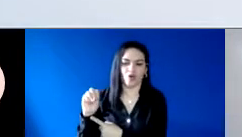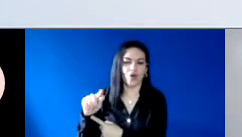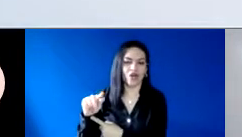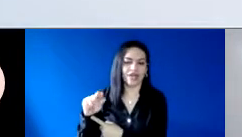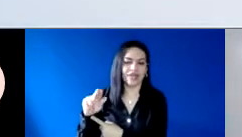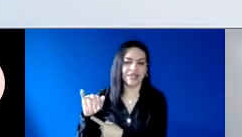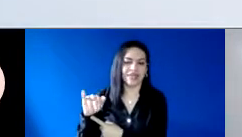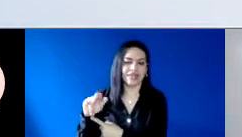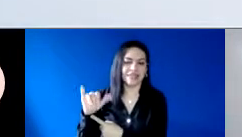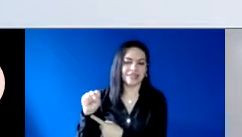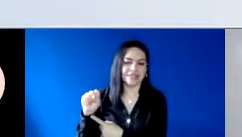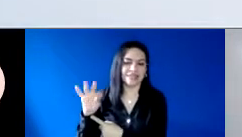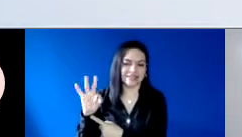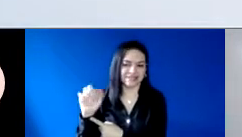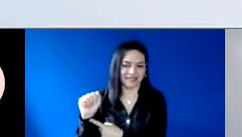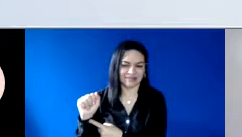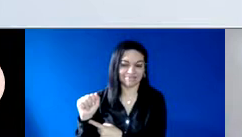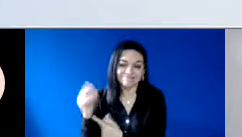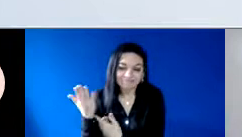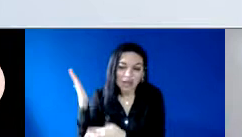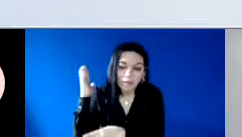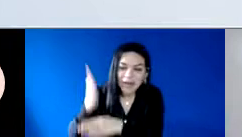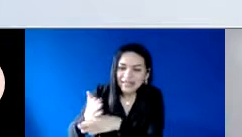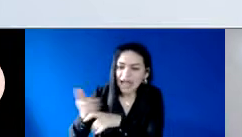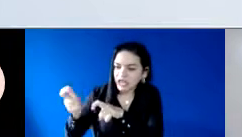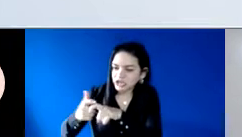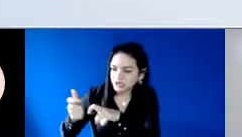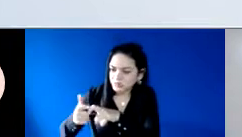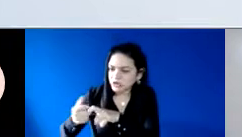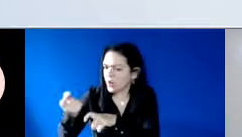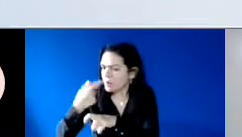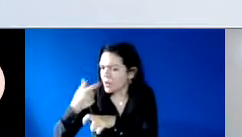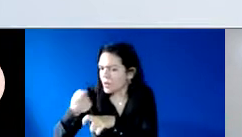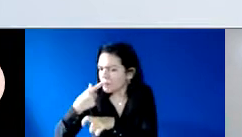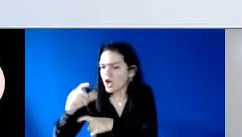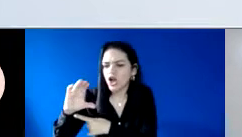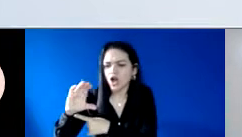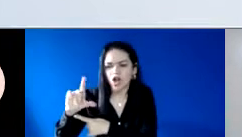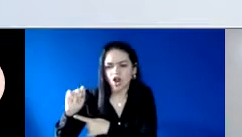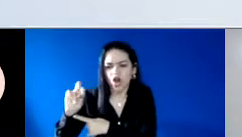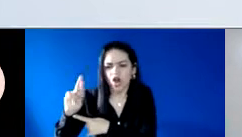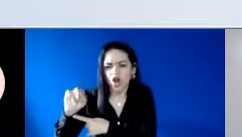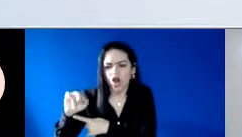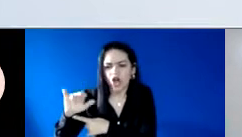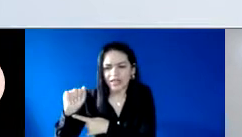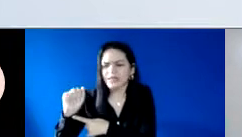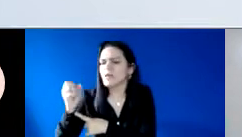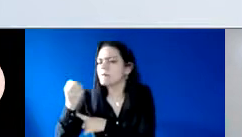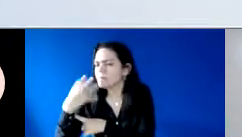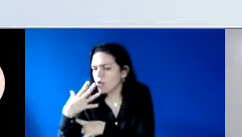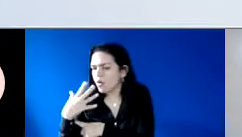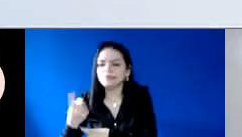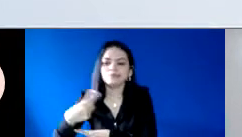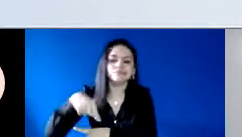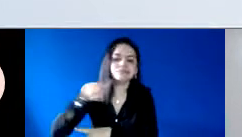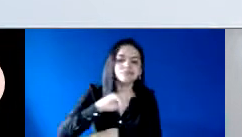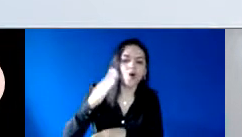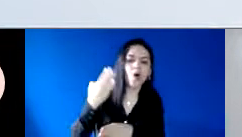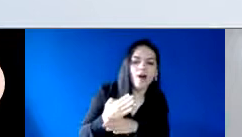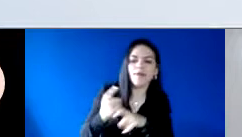na pandemia, né? A metade dos médicos dizendo que a cloroquina é muito boa e a metade dos médicos dizendo que a cloroquina não serve para